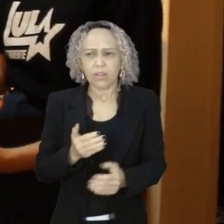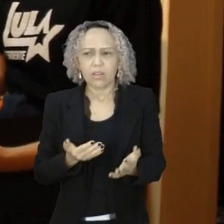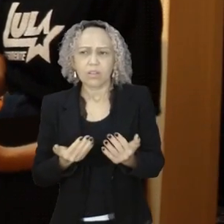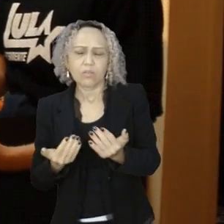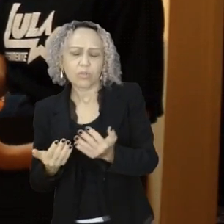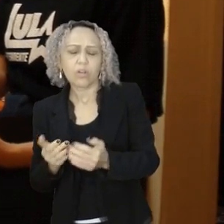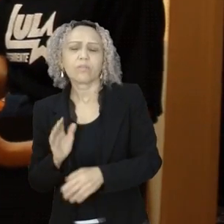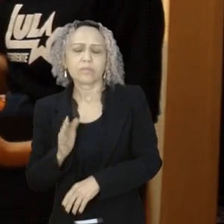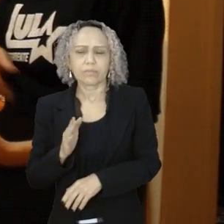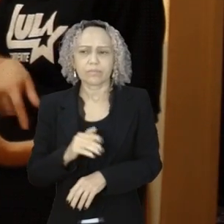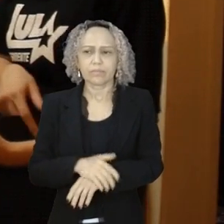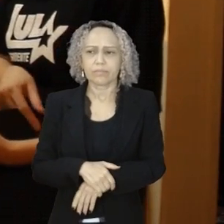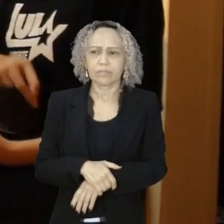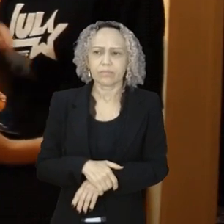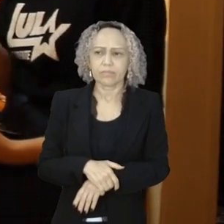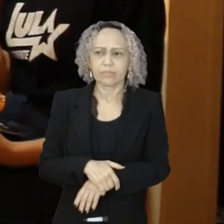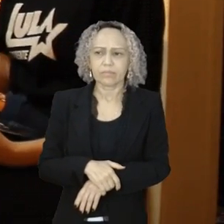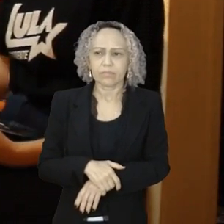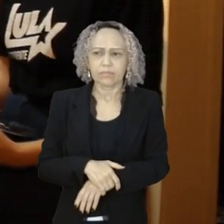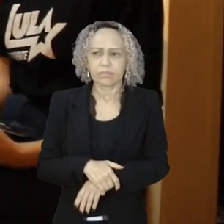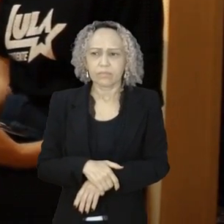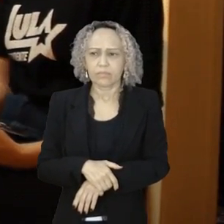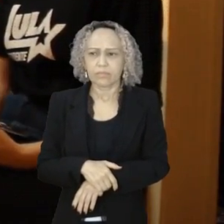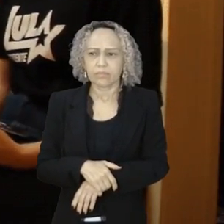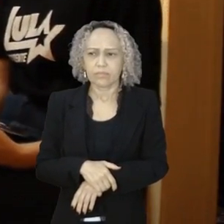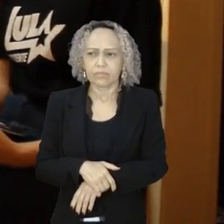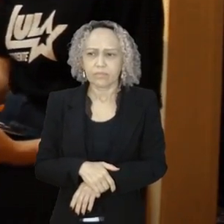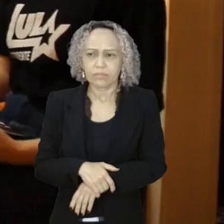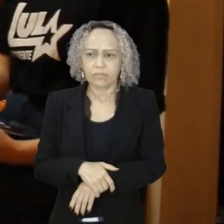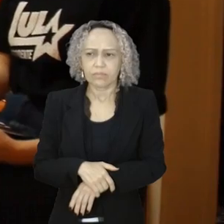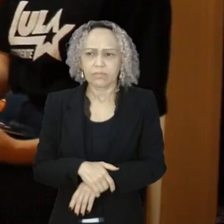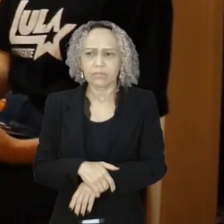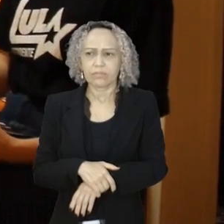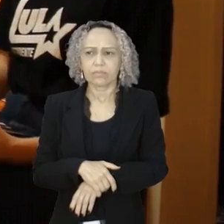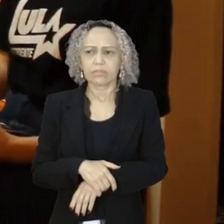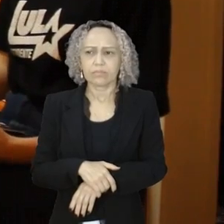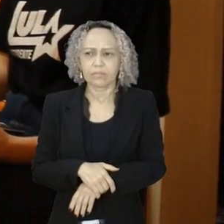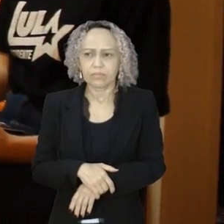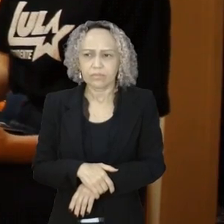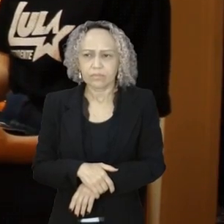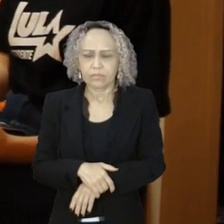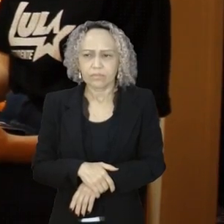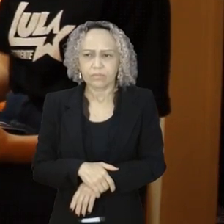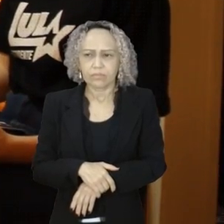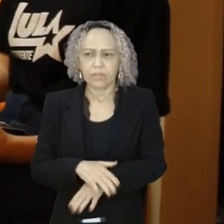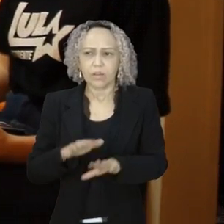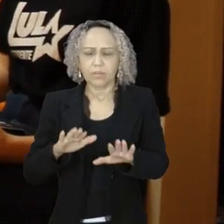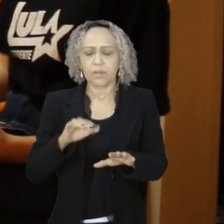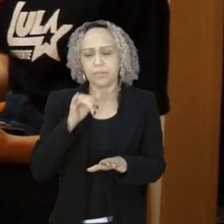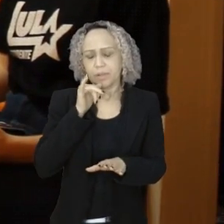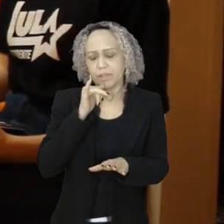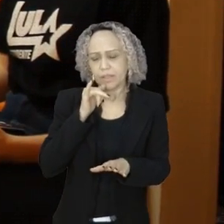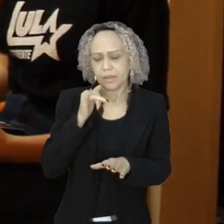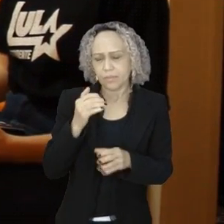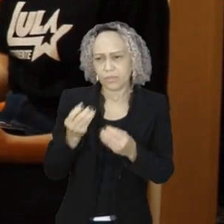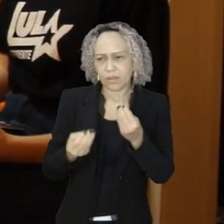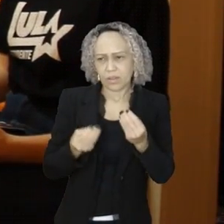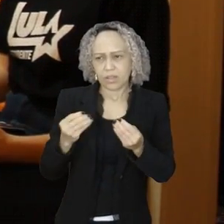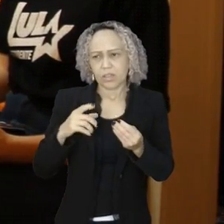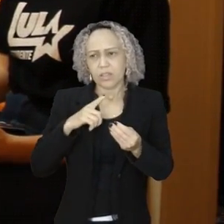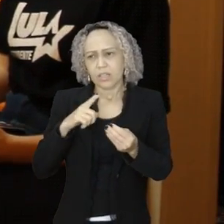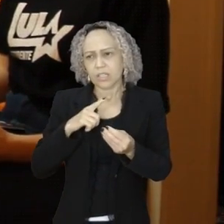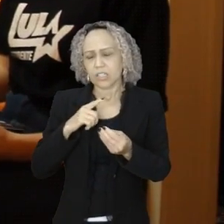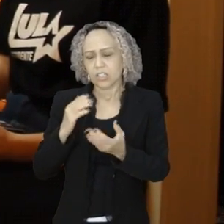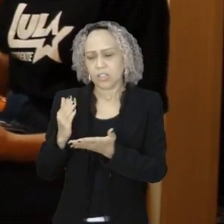era, na verdade, formada pelos filhos das famílias mais abonadas que estudavam, né, segundo